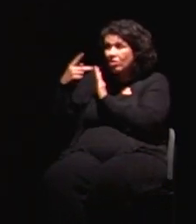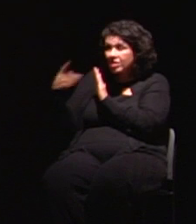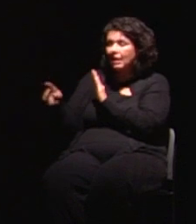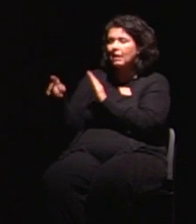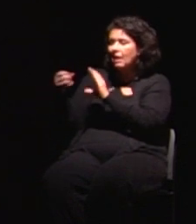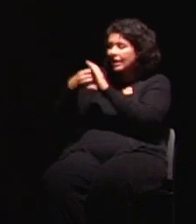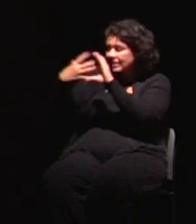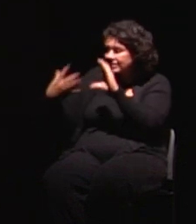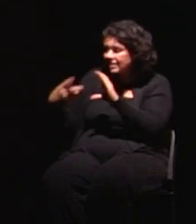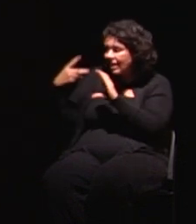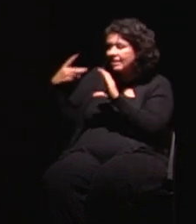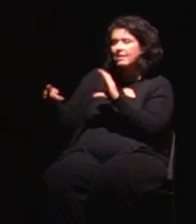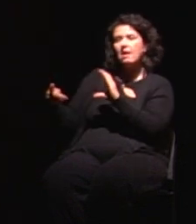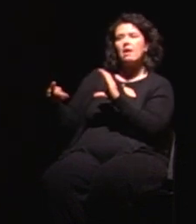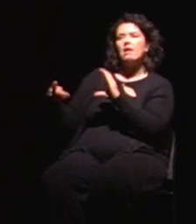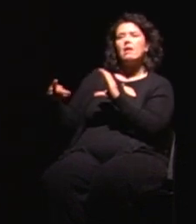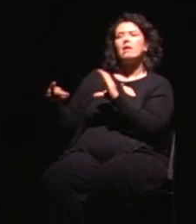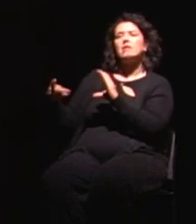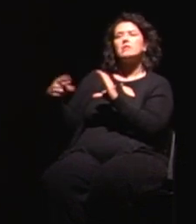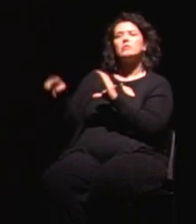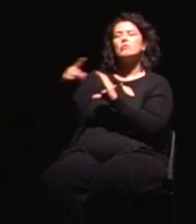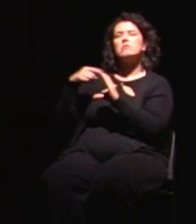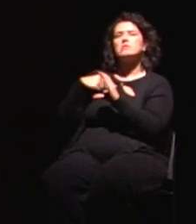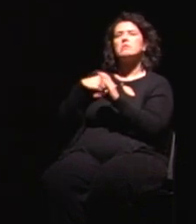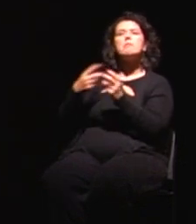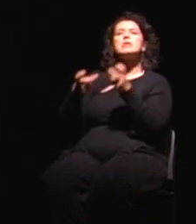Rita, ela nos deu uma luz também